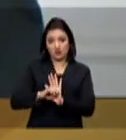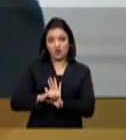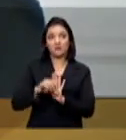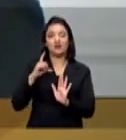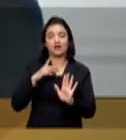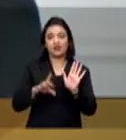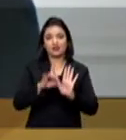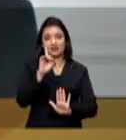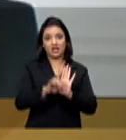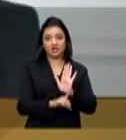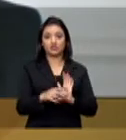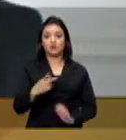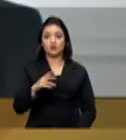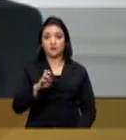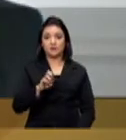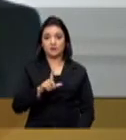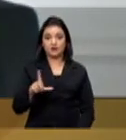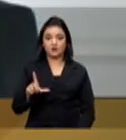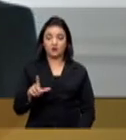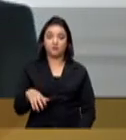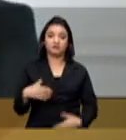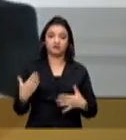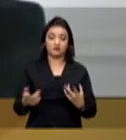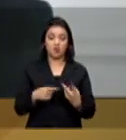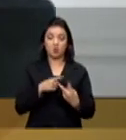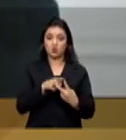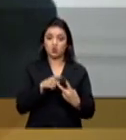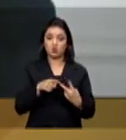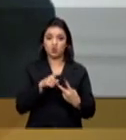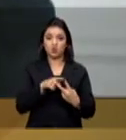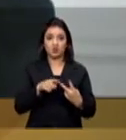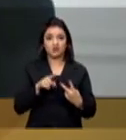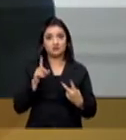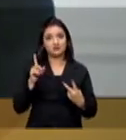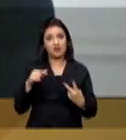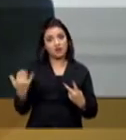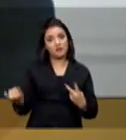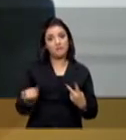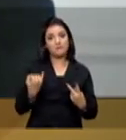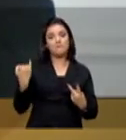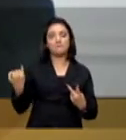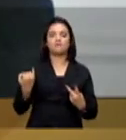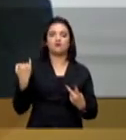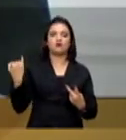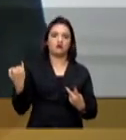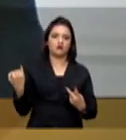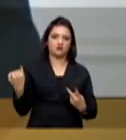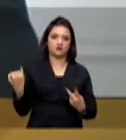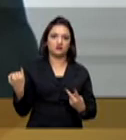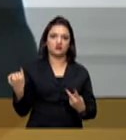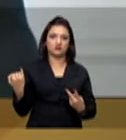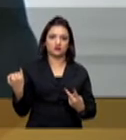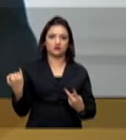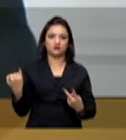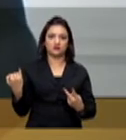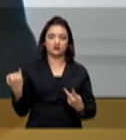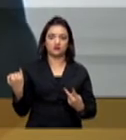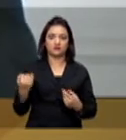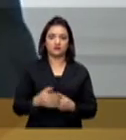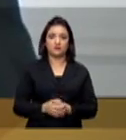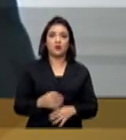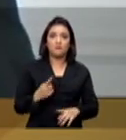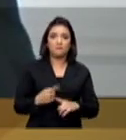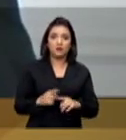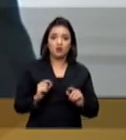direito penal. Ambos os princípios são essenciais é o Estado de Direito, porque eles